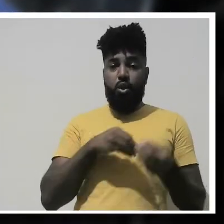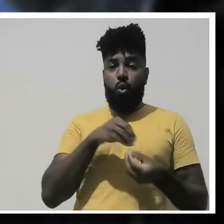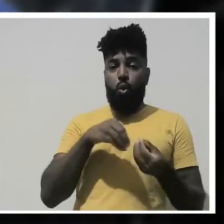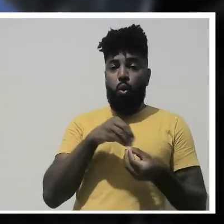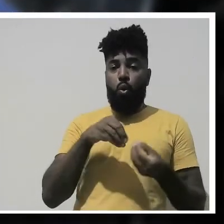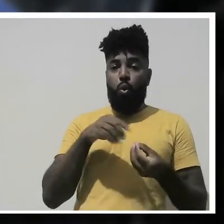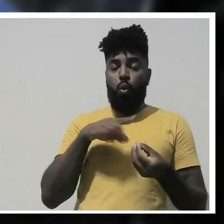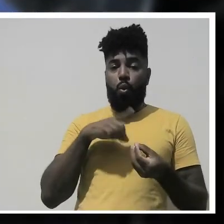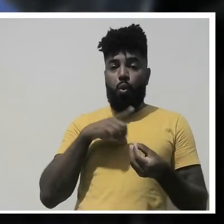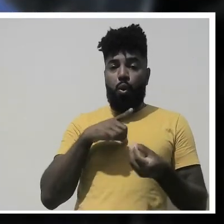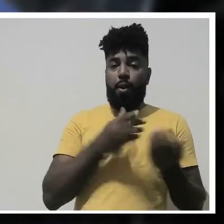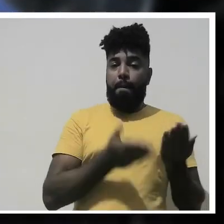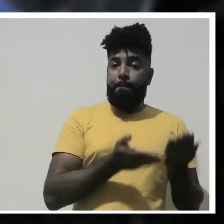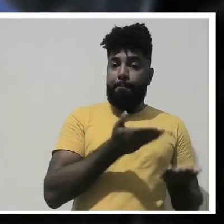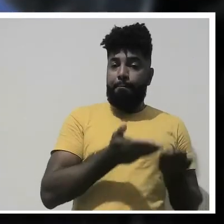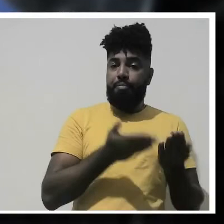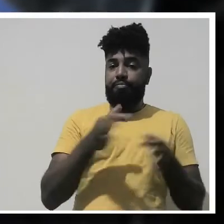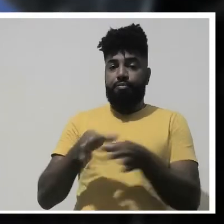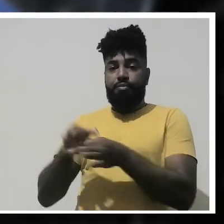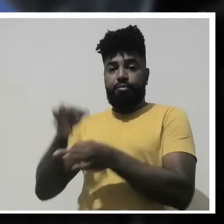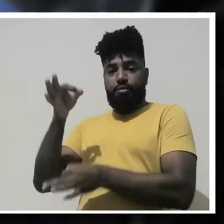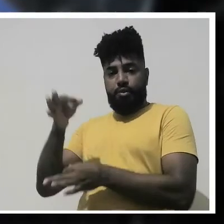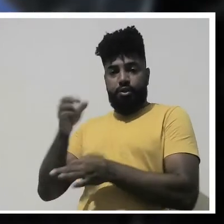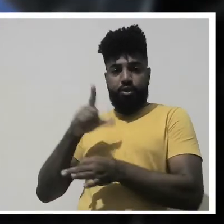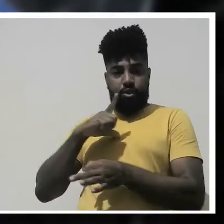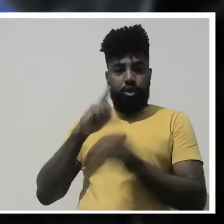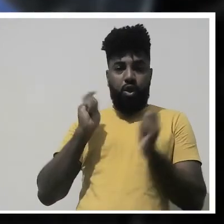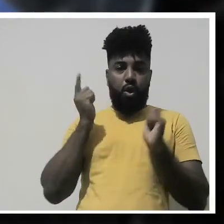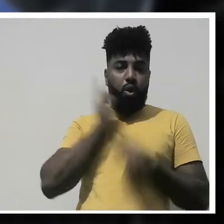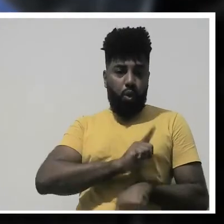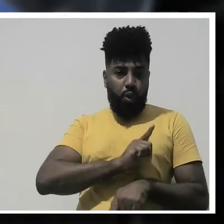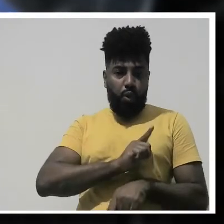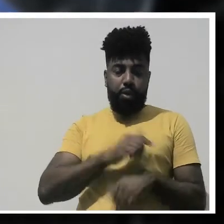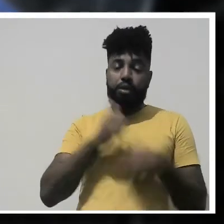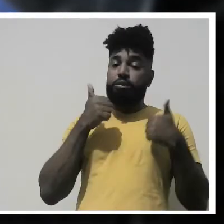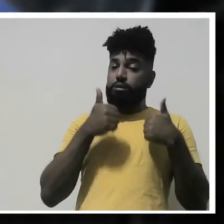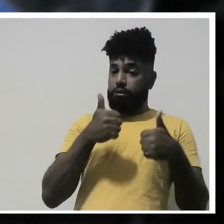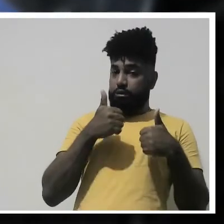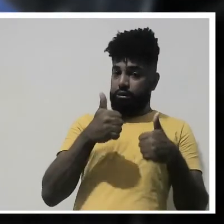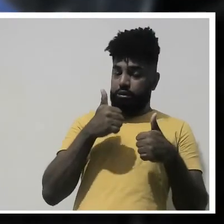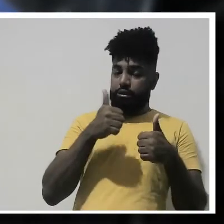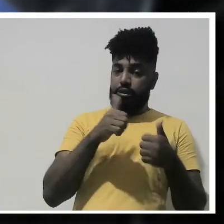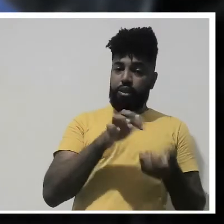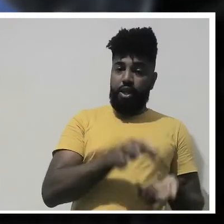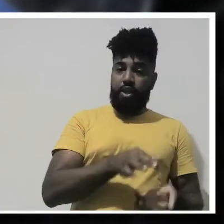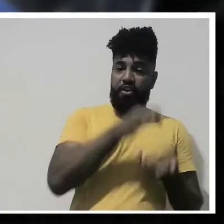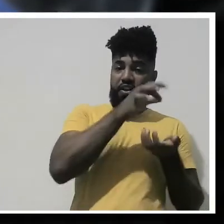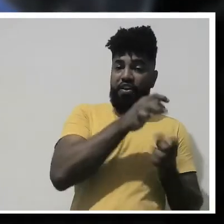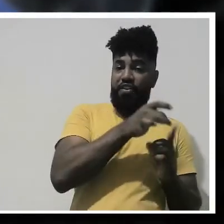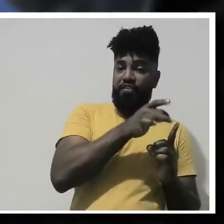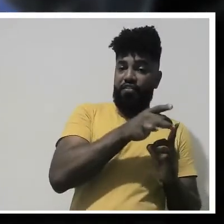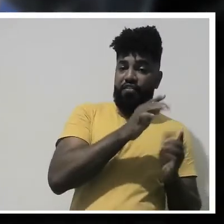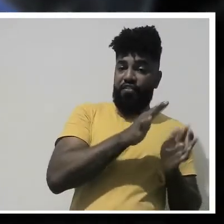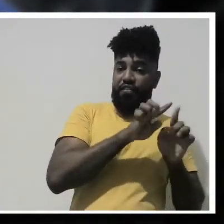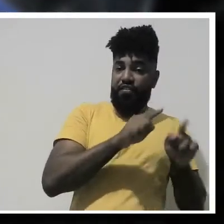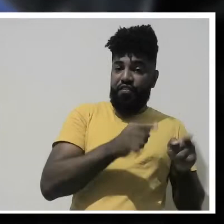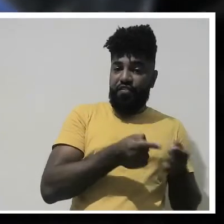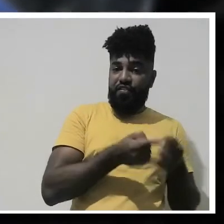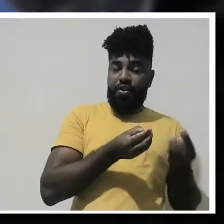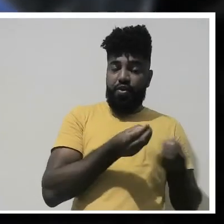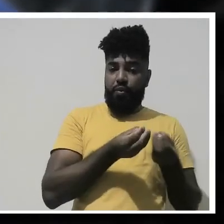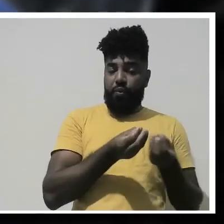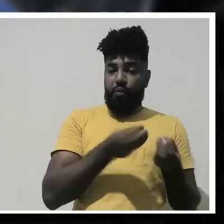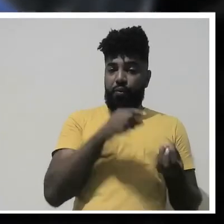aqui daria para ser feito usando uma balança e uma proveta? Bem, daria sim, mas é porque o próprio formato do piquenômetro, a gente já tinha